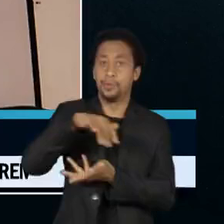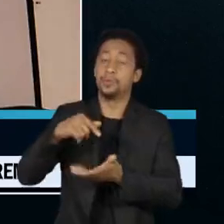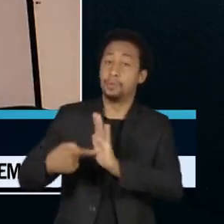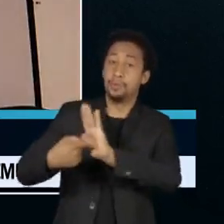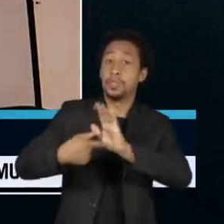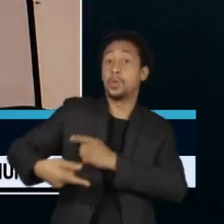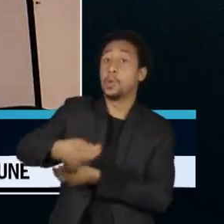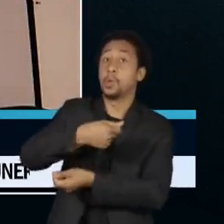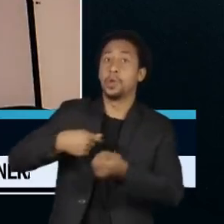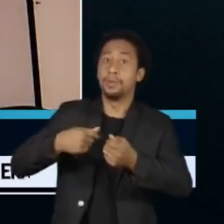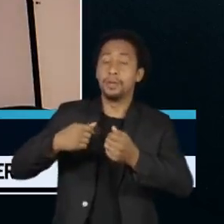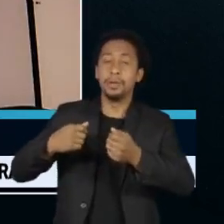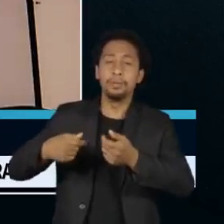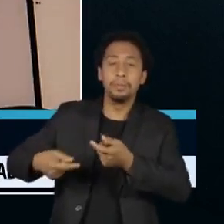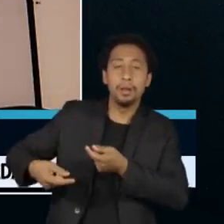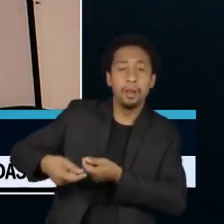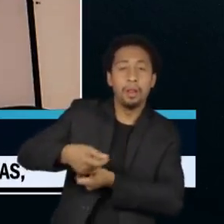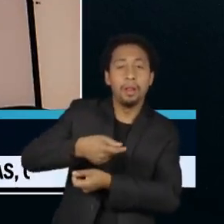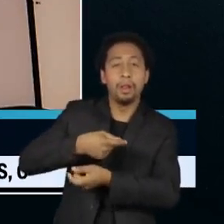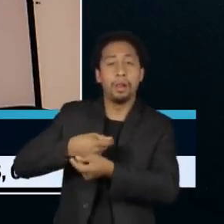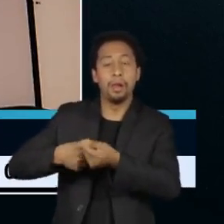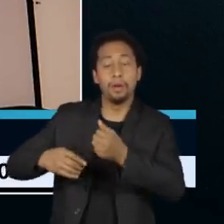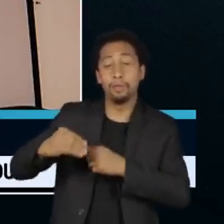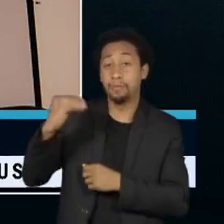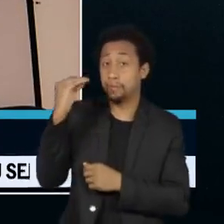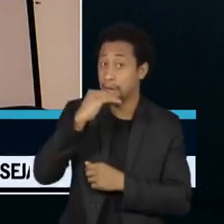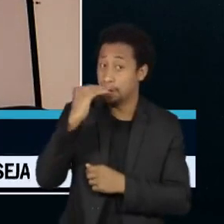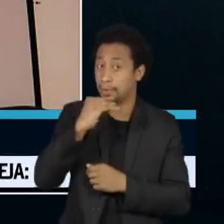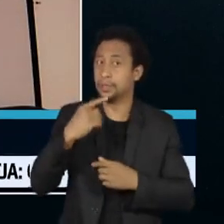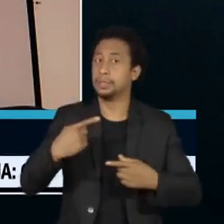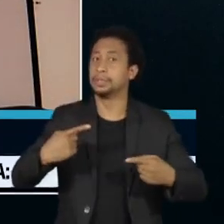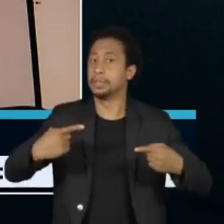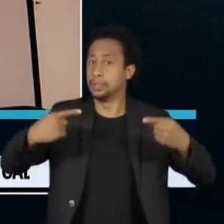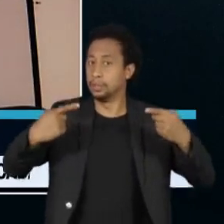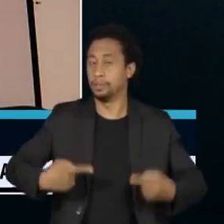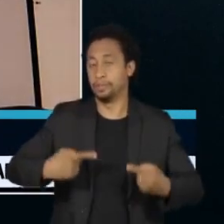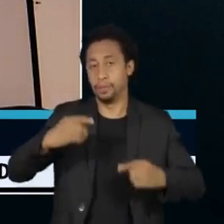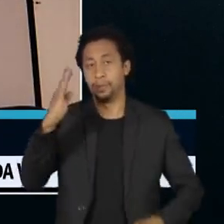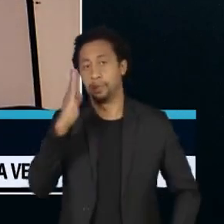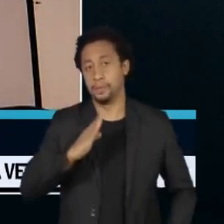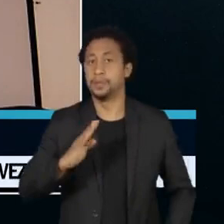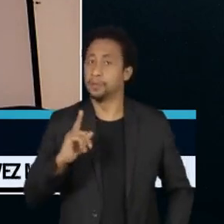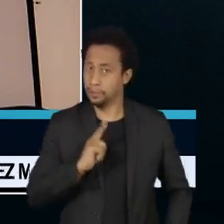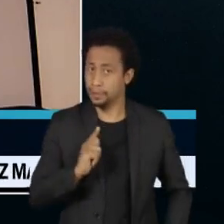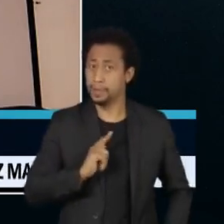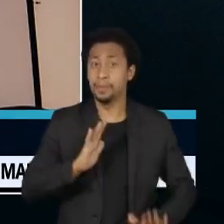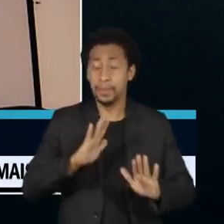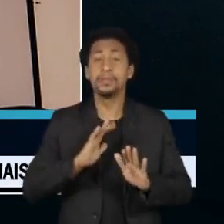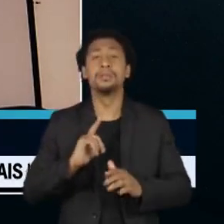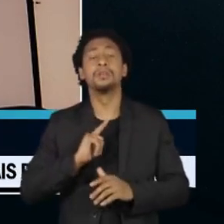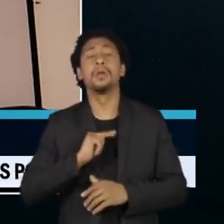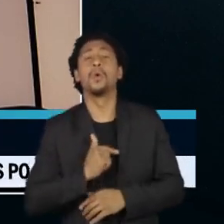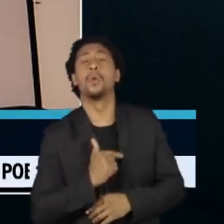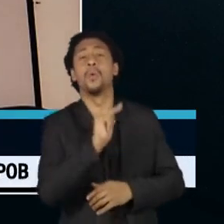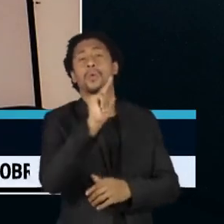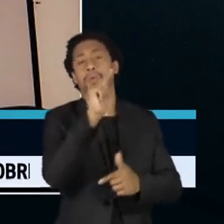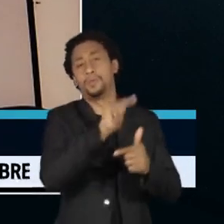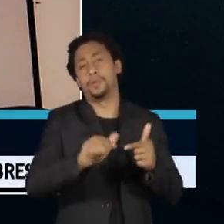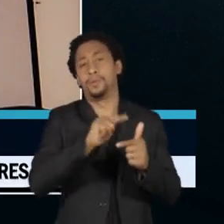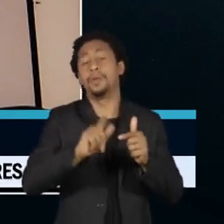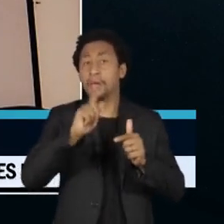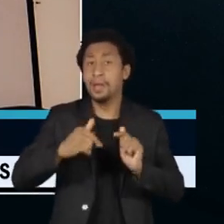desacelerando, já é um grande desafio para o Brasil. Mas, adicionalmente, nós temos também uma outra questão, que é a questão